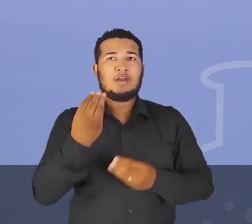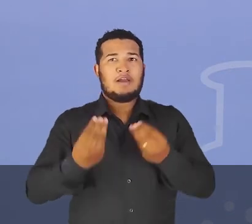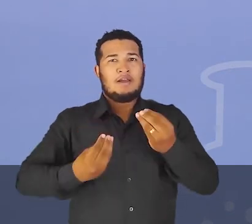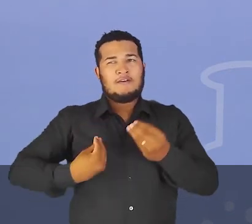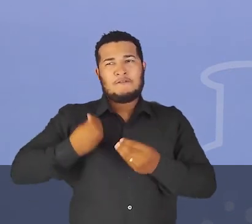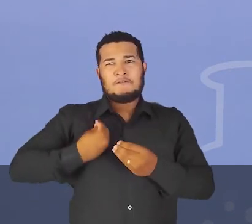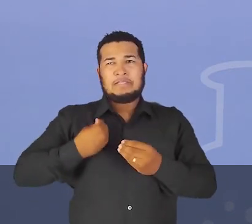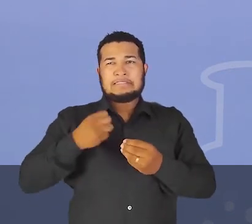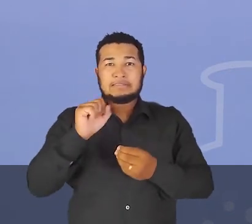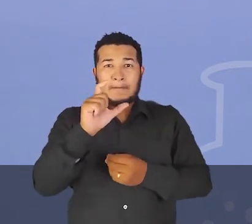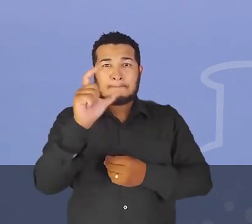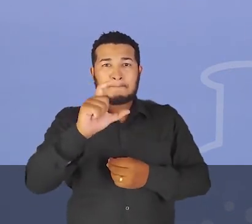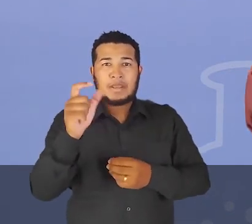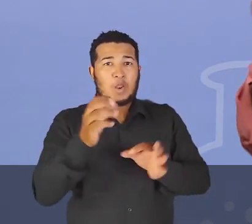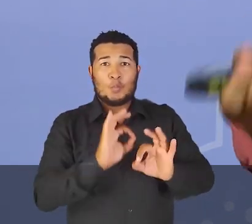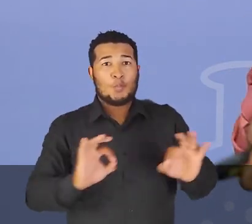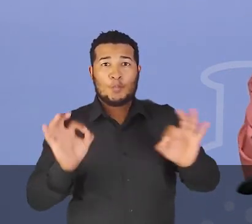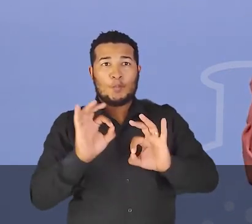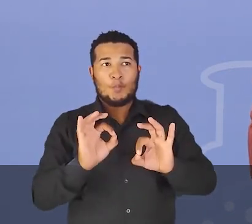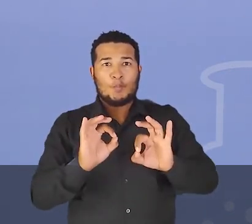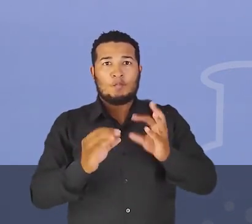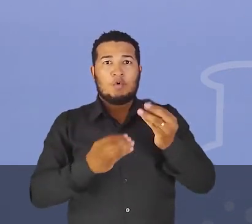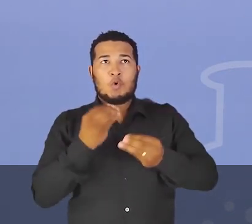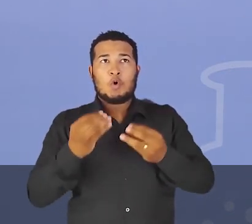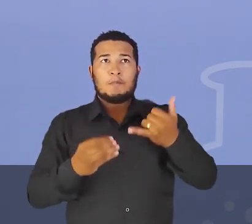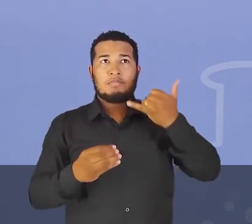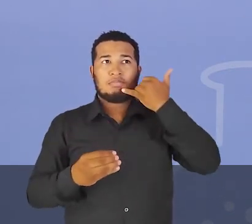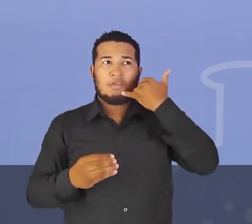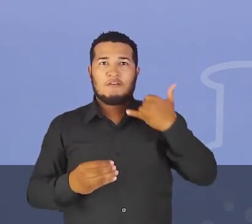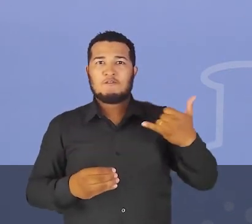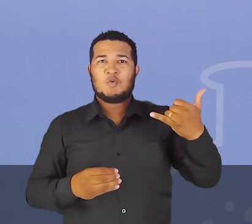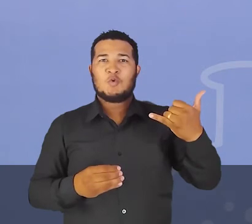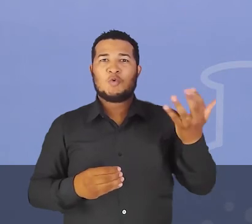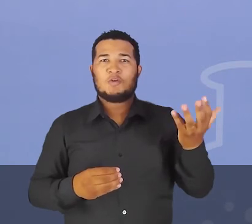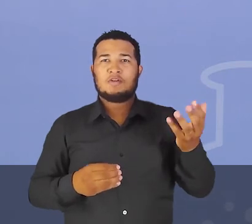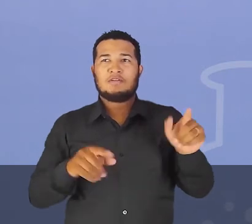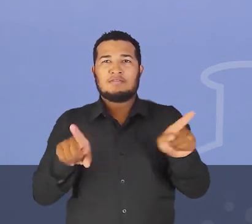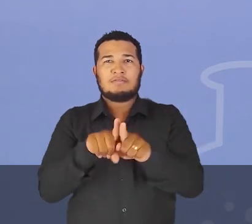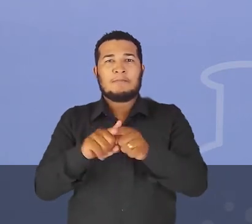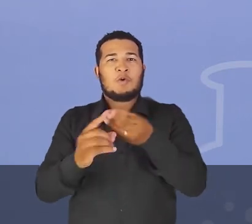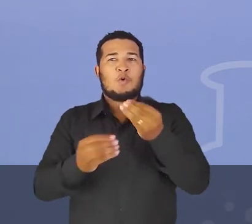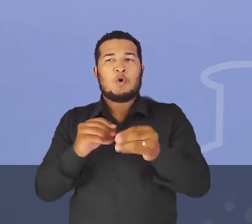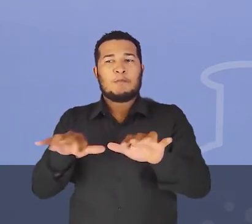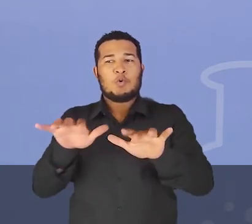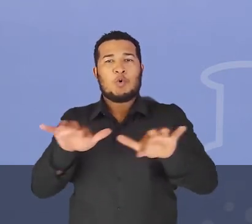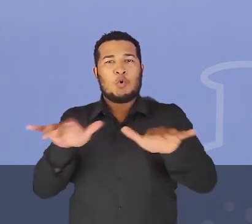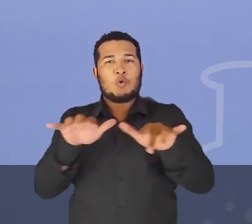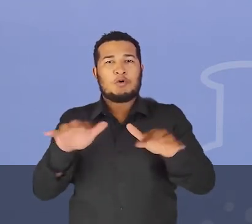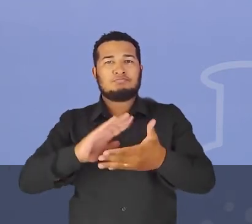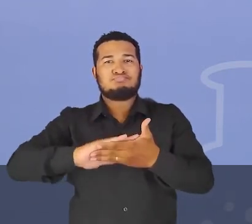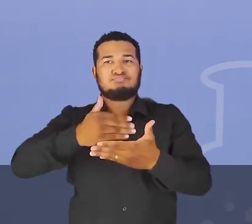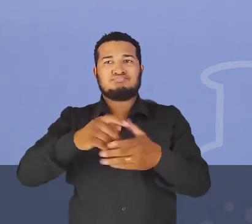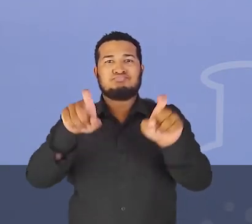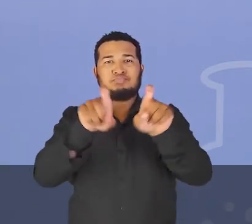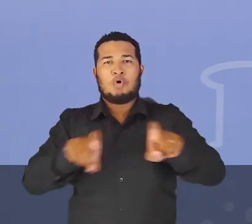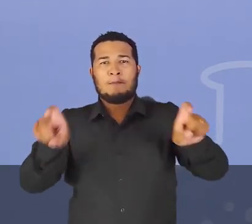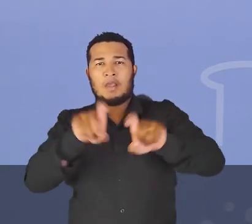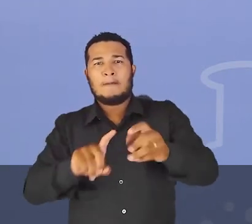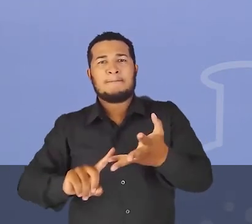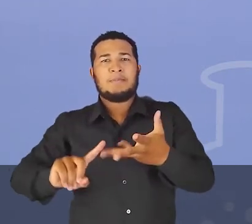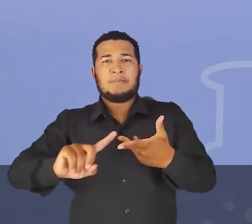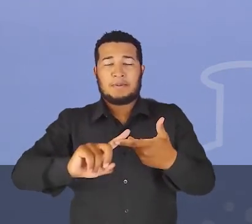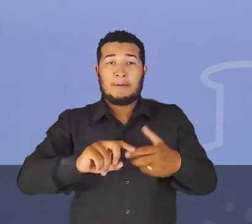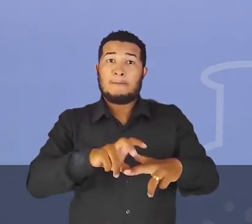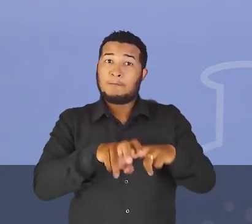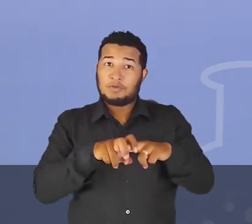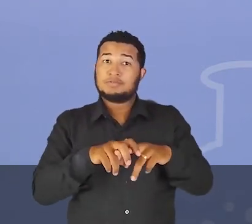pilhas, concorda? Como é que a gente vai colocar o nosso celular para funcionar? Como é que a gente trabalha aí com os nossos computadores? Então, pilhas e